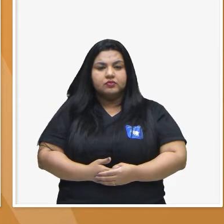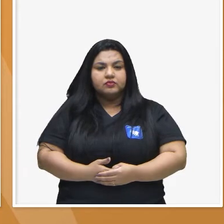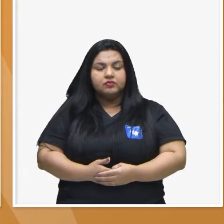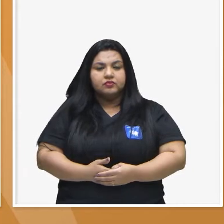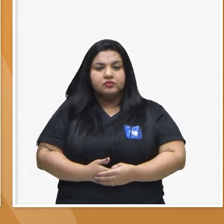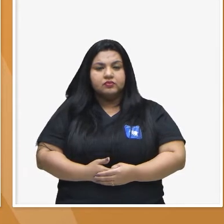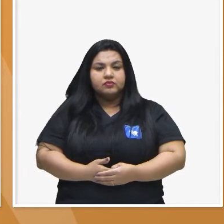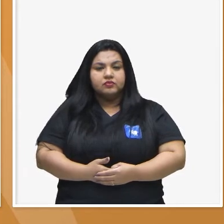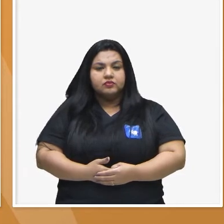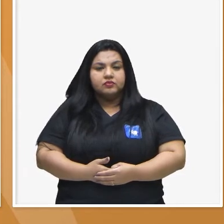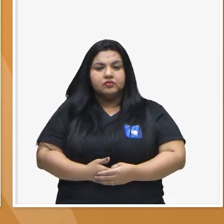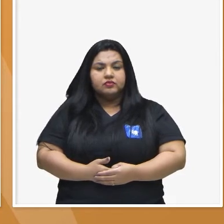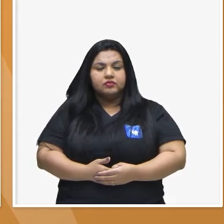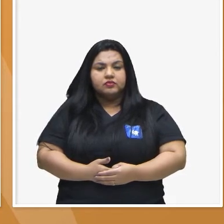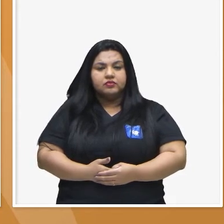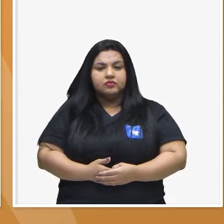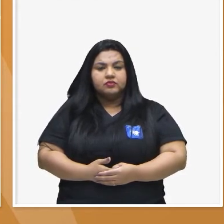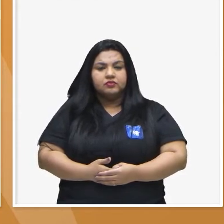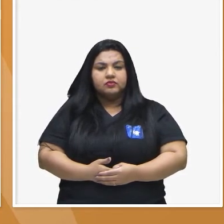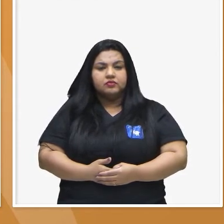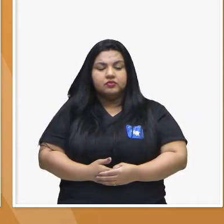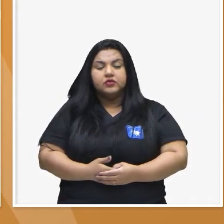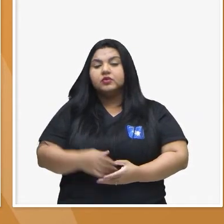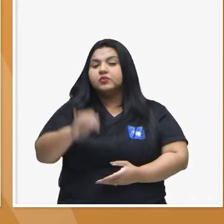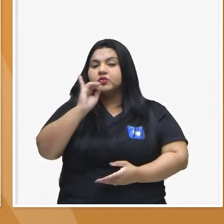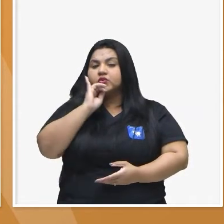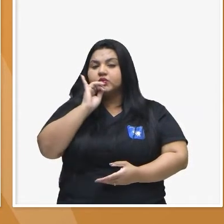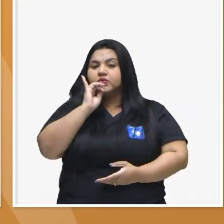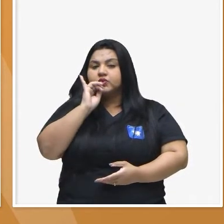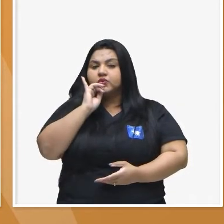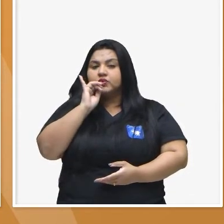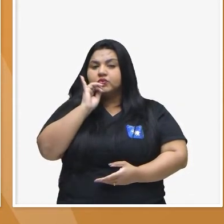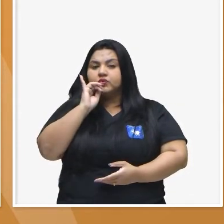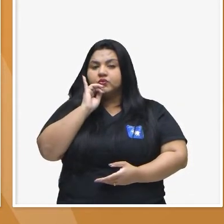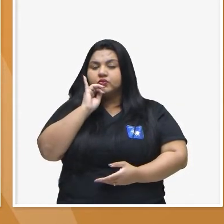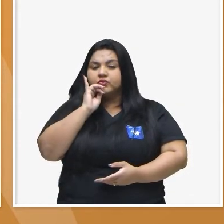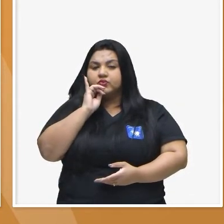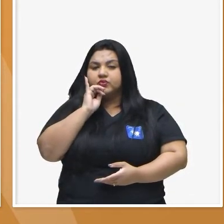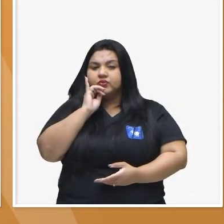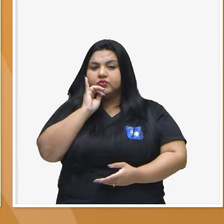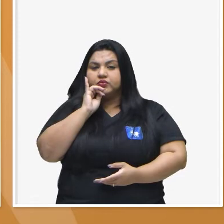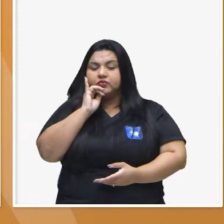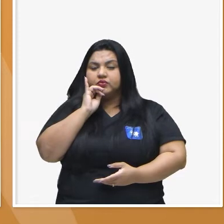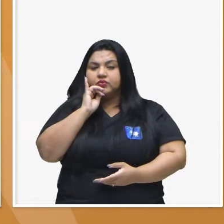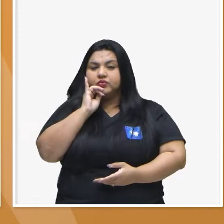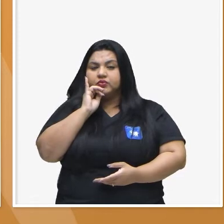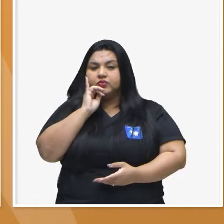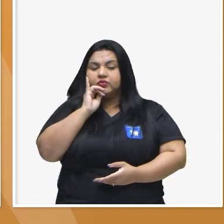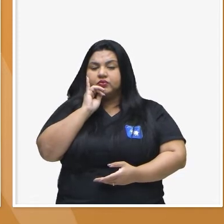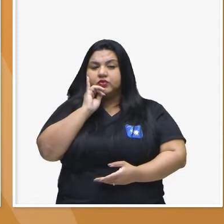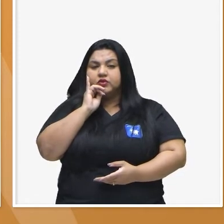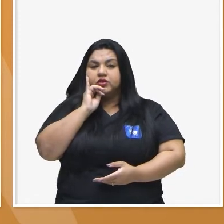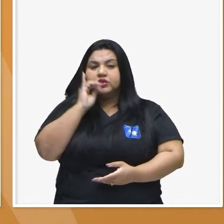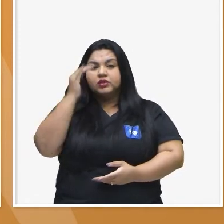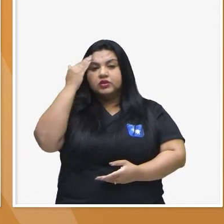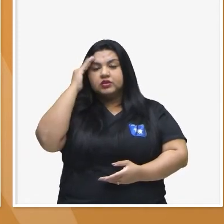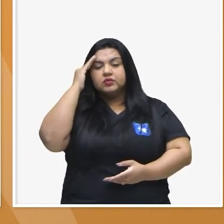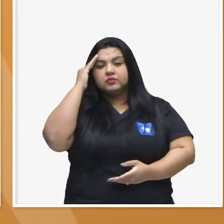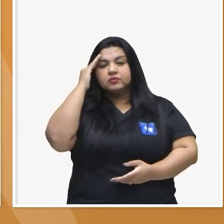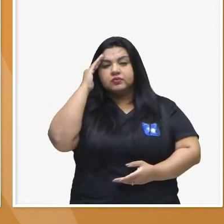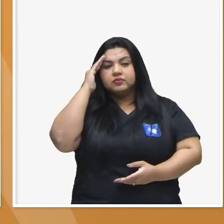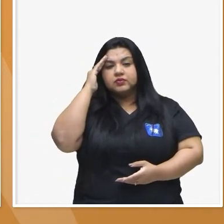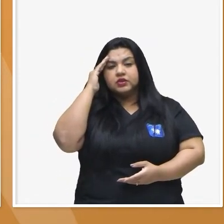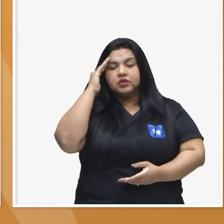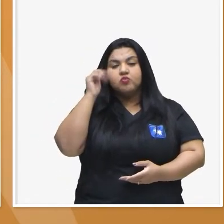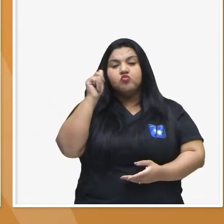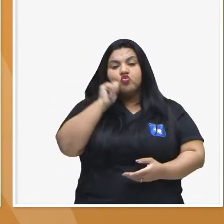Então, por exemplo, pegando um exemplo também mais para a gente entender, né? Uma